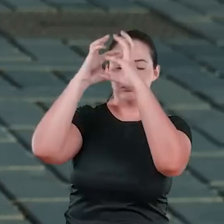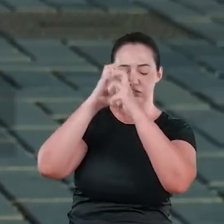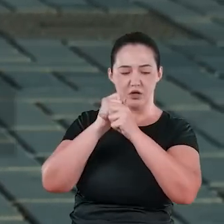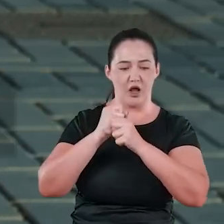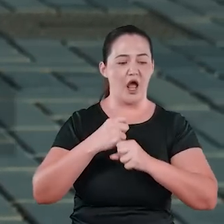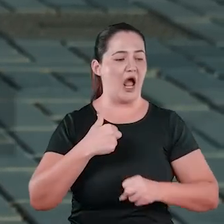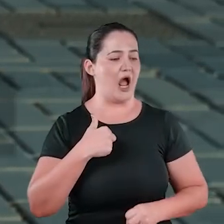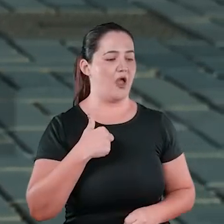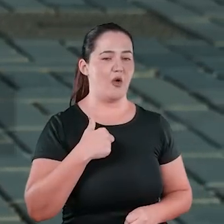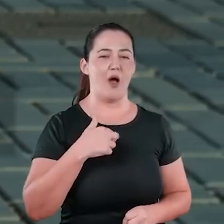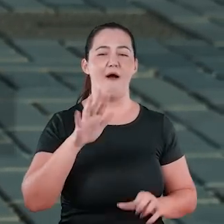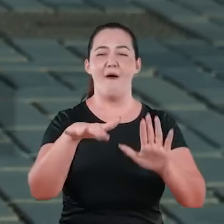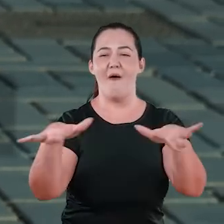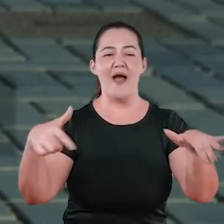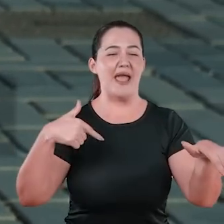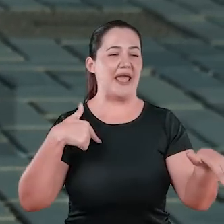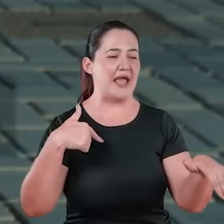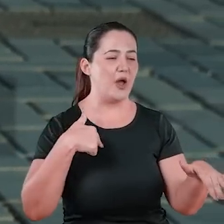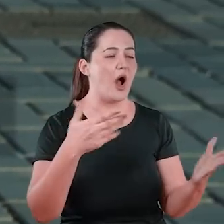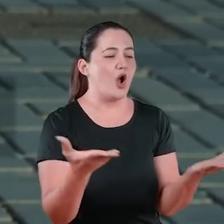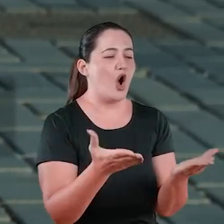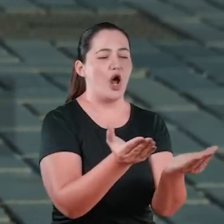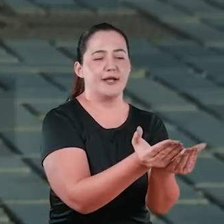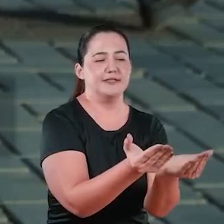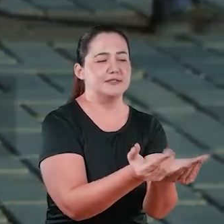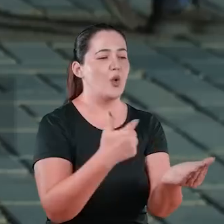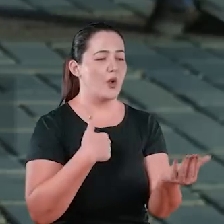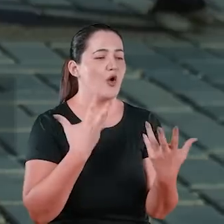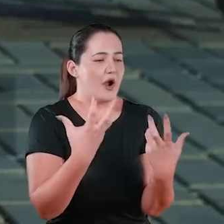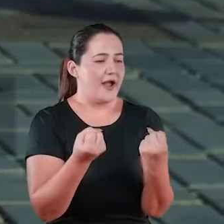ele se proclama adorador de Jesus,